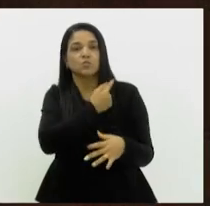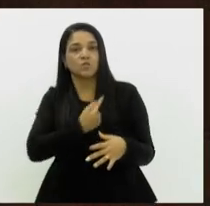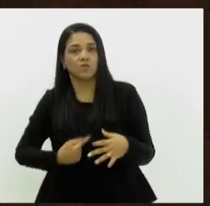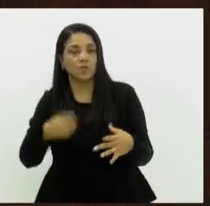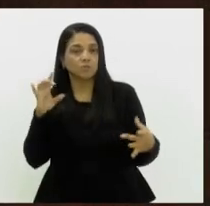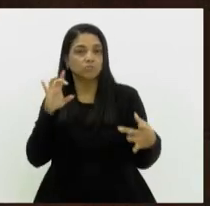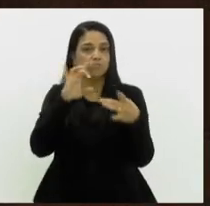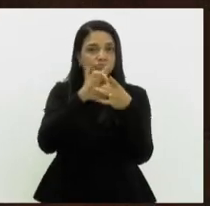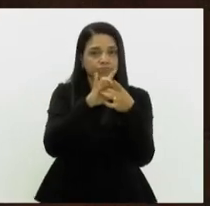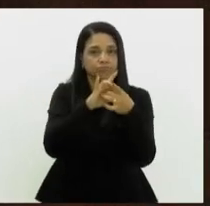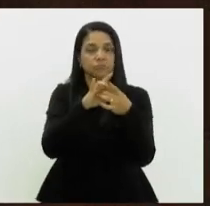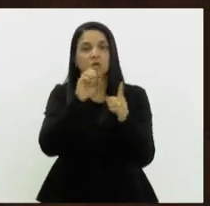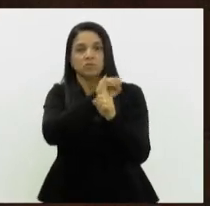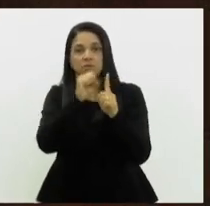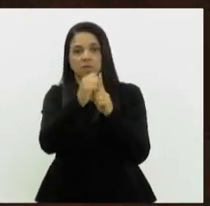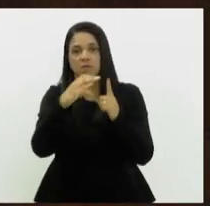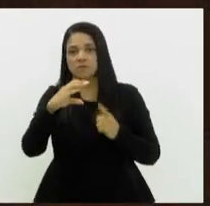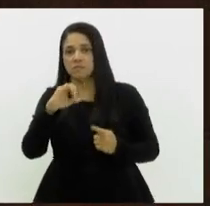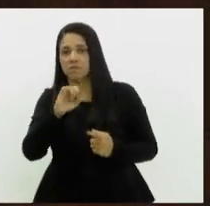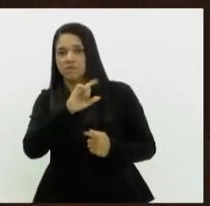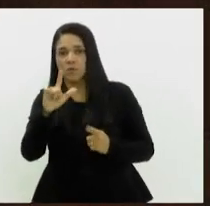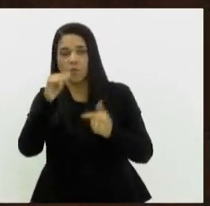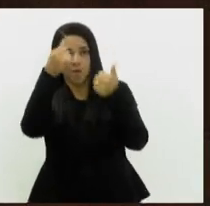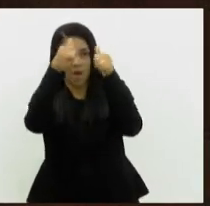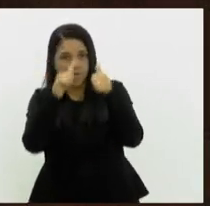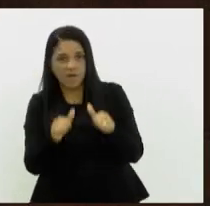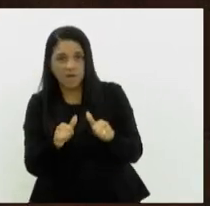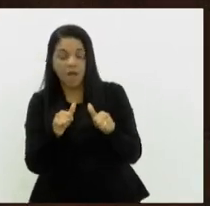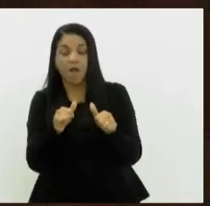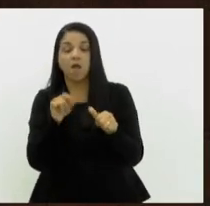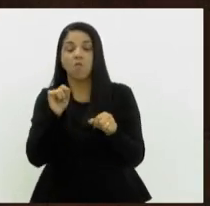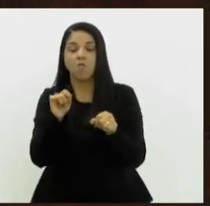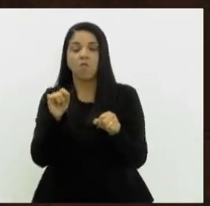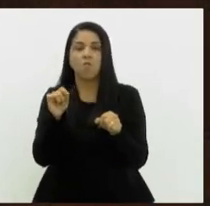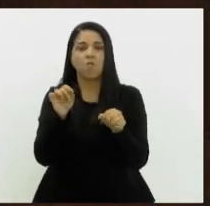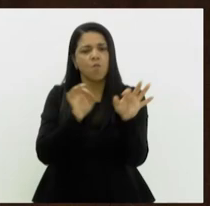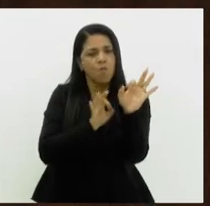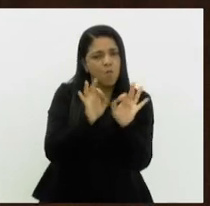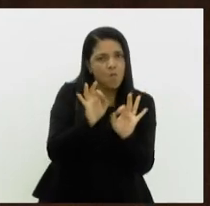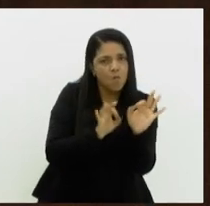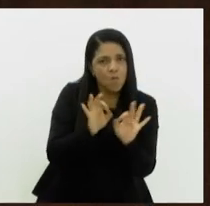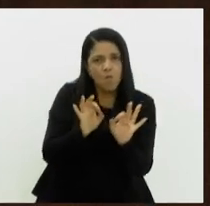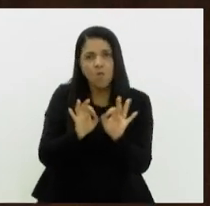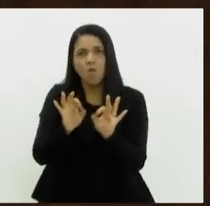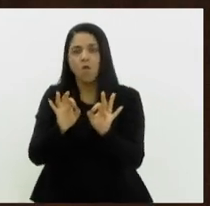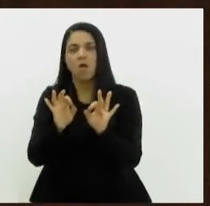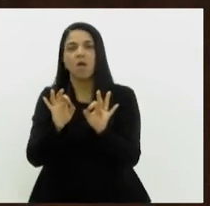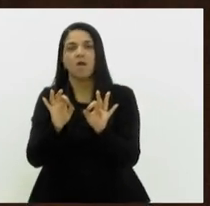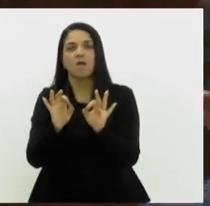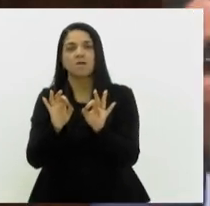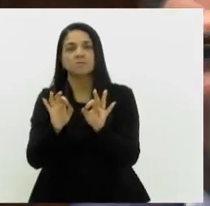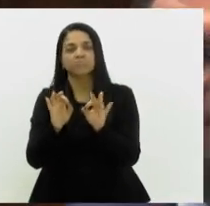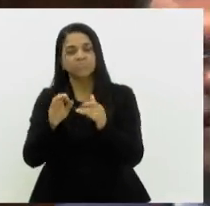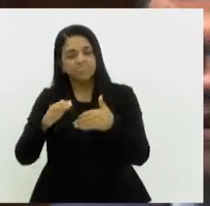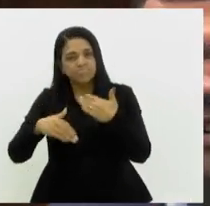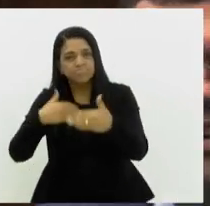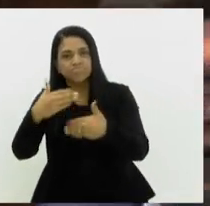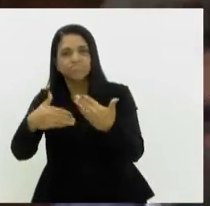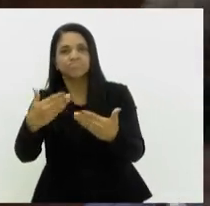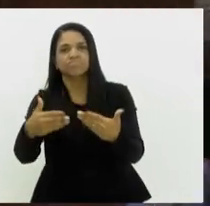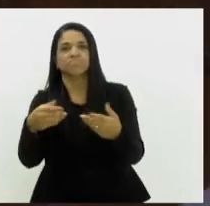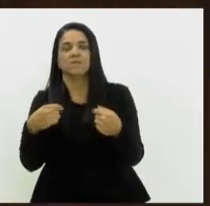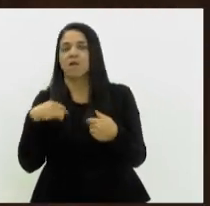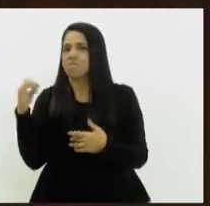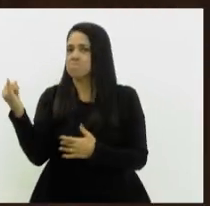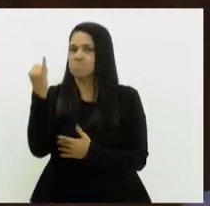sociedade civil para avaliar permanentemente a situação, planejar e construir os próximos passos, porque isso